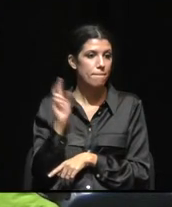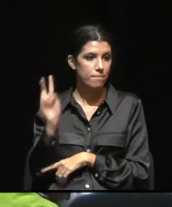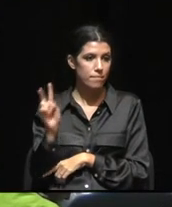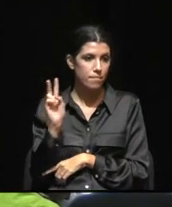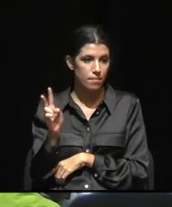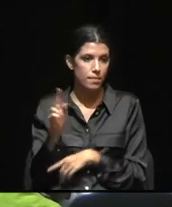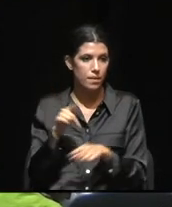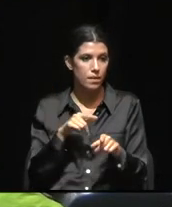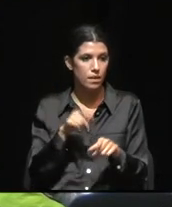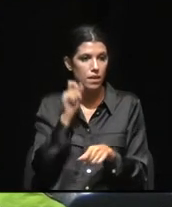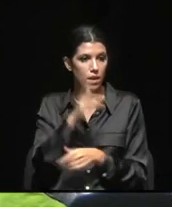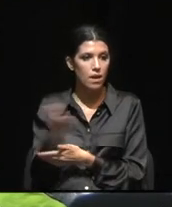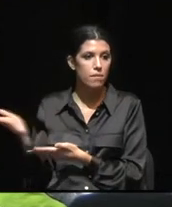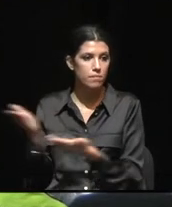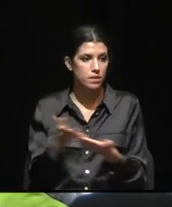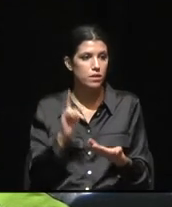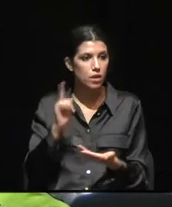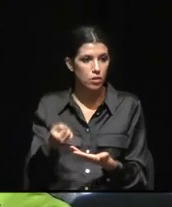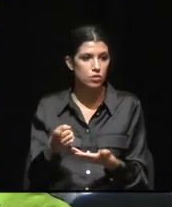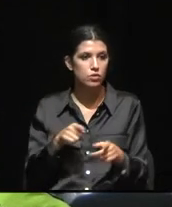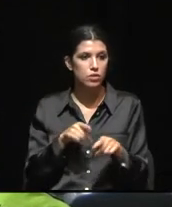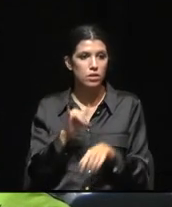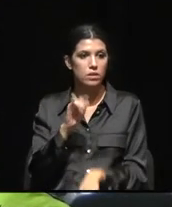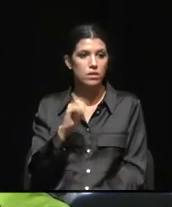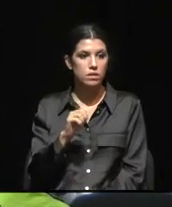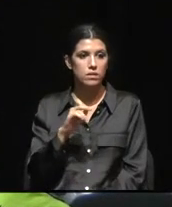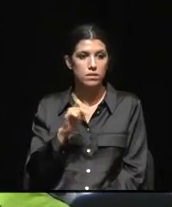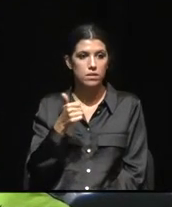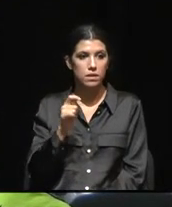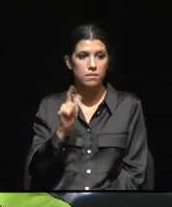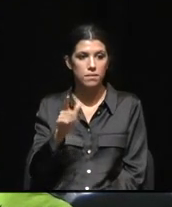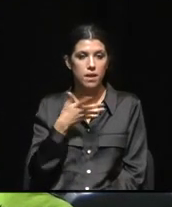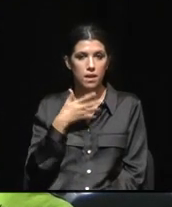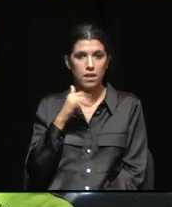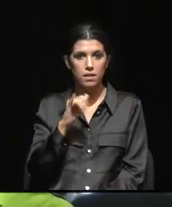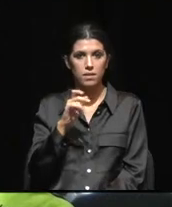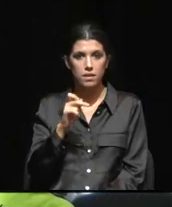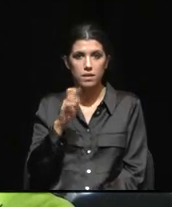PSD quem vai apresentar deputada Isabel